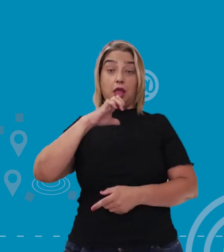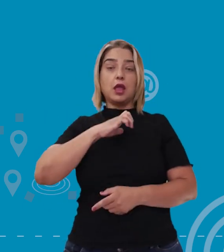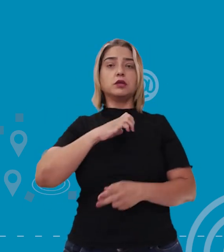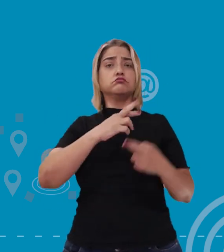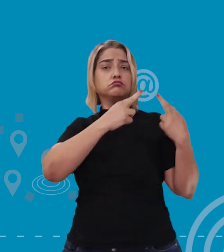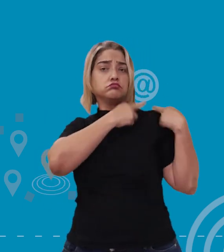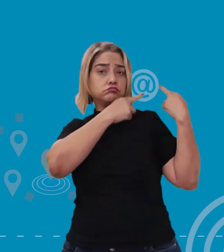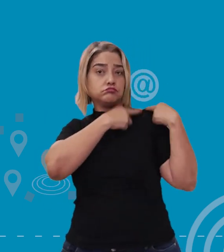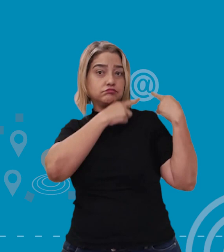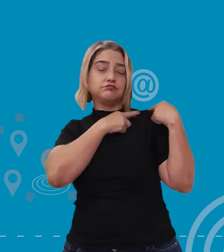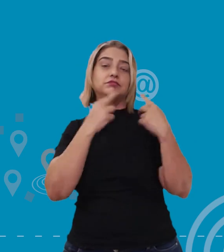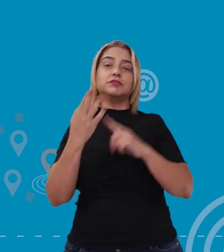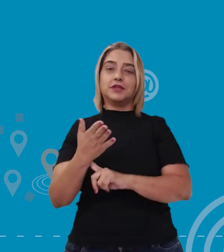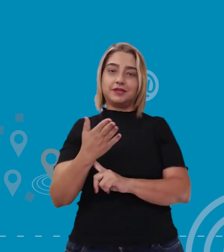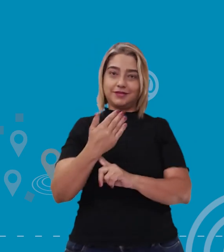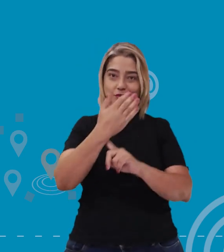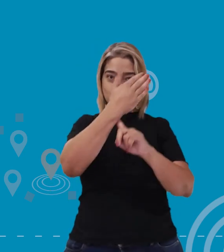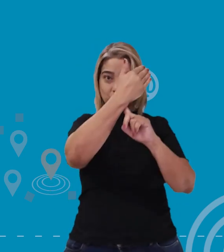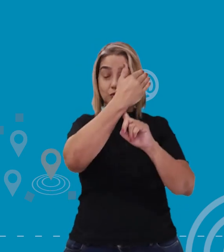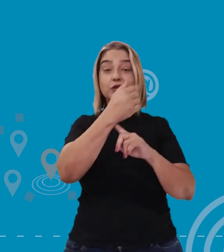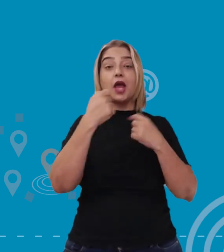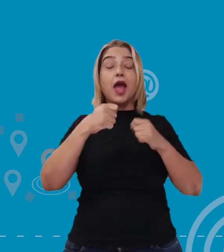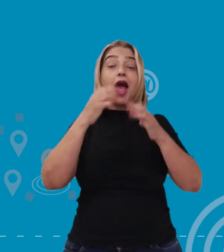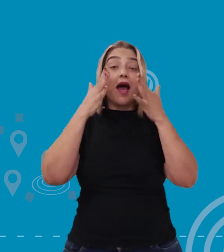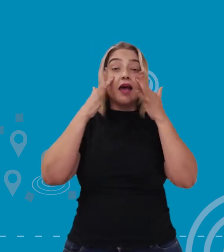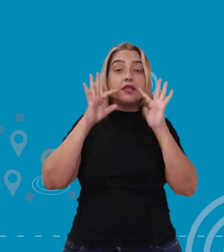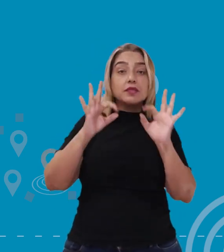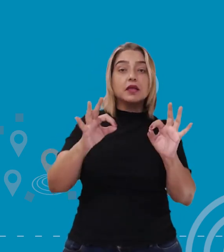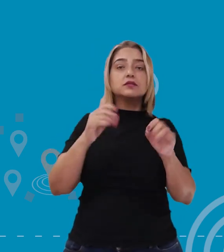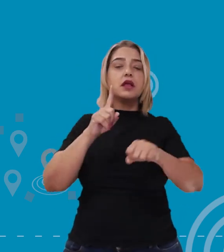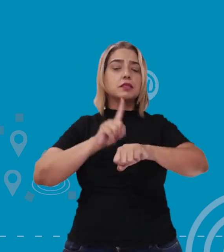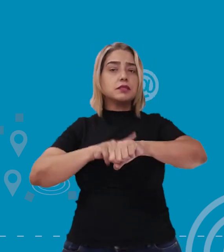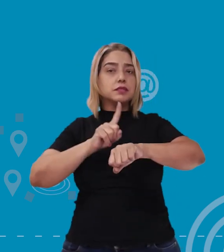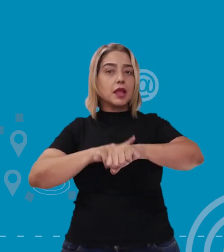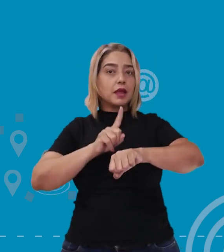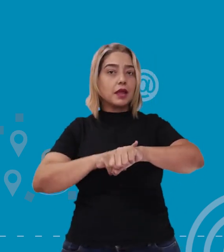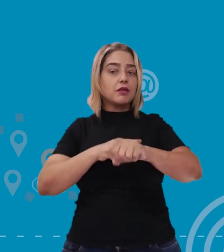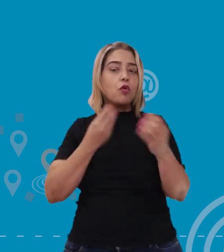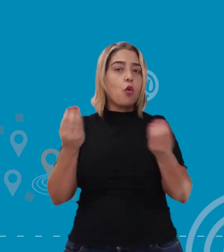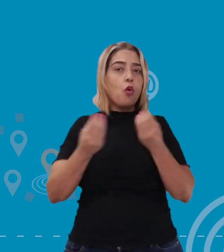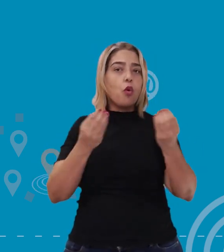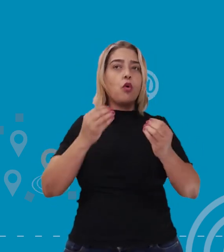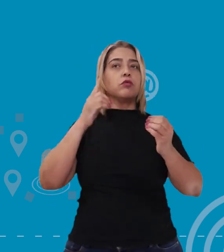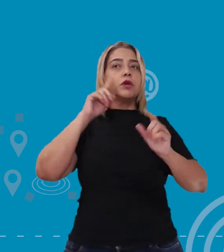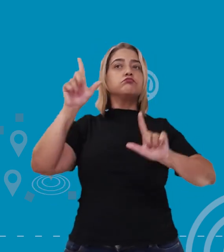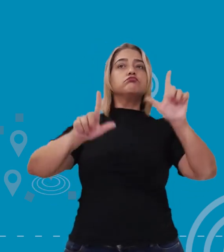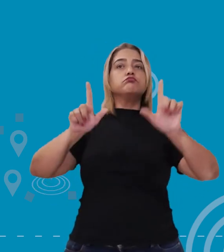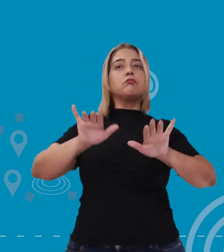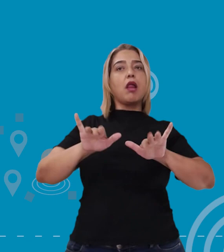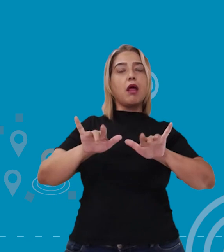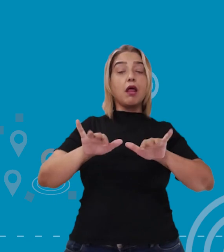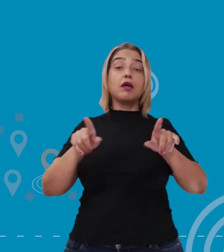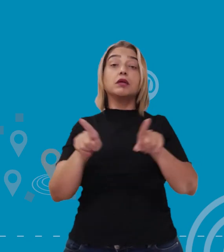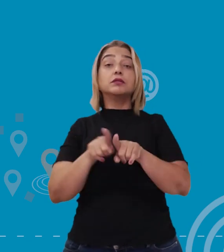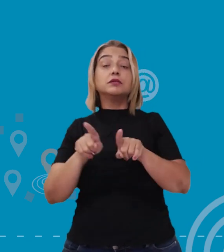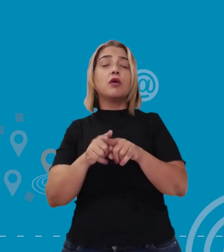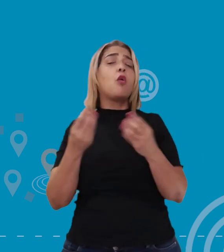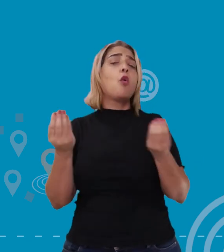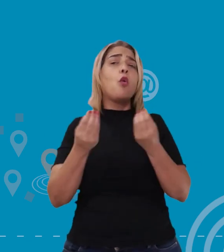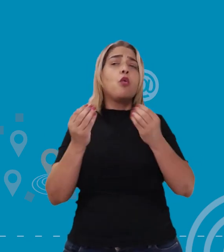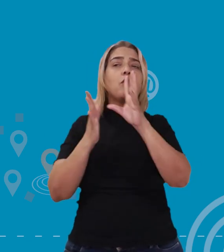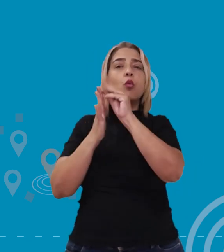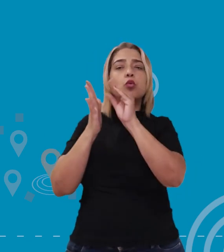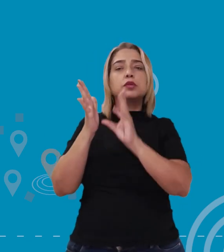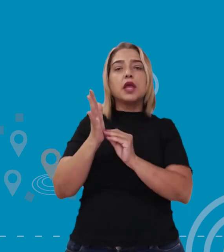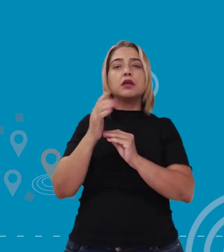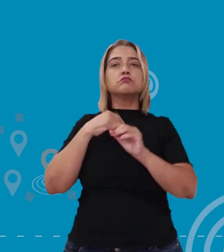responsável da tecnologia, tendo atenção ao tempo de exposição às telas, quais conteúdos estão sendo